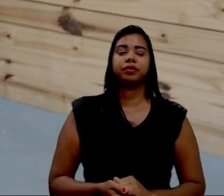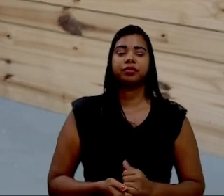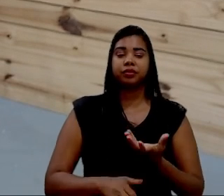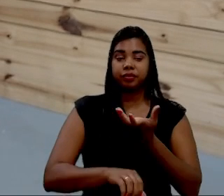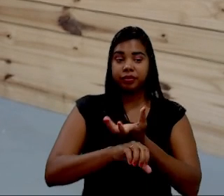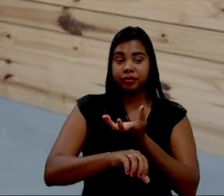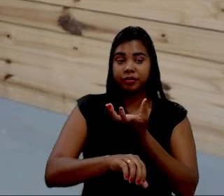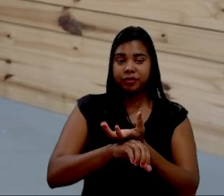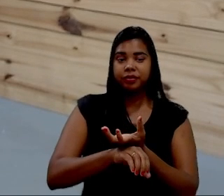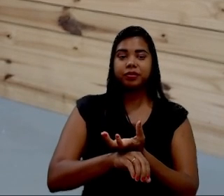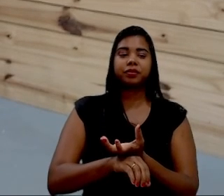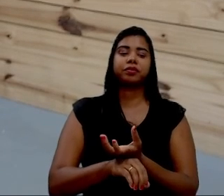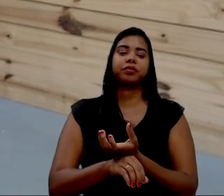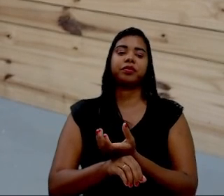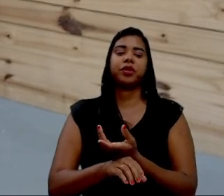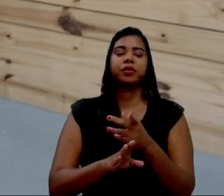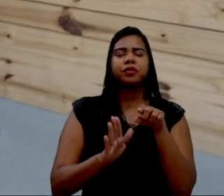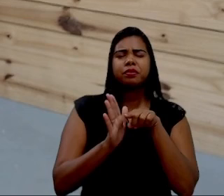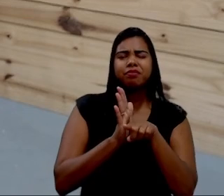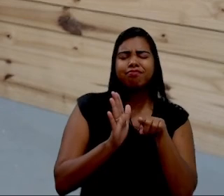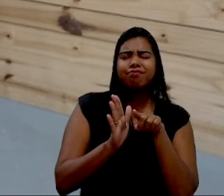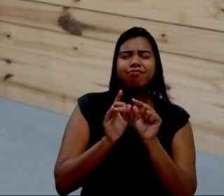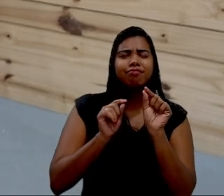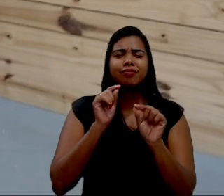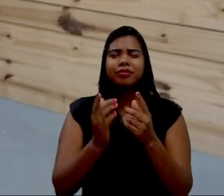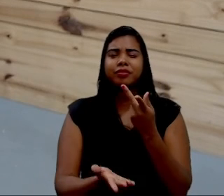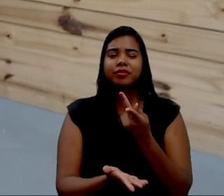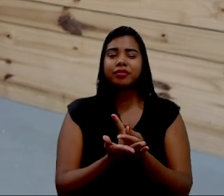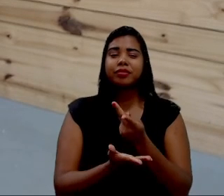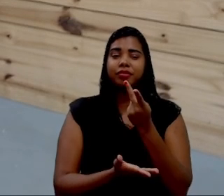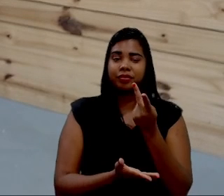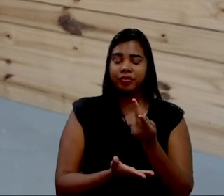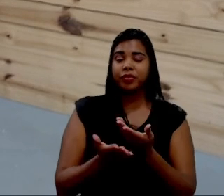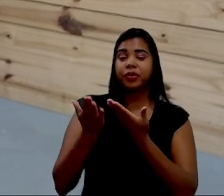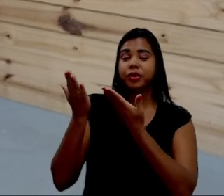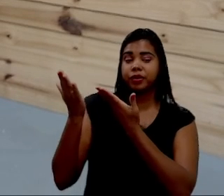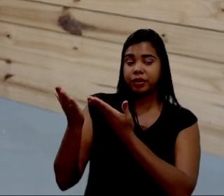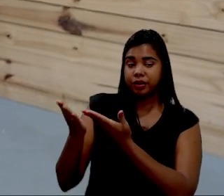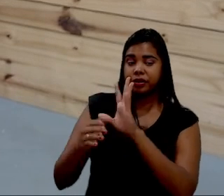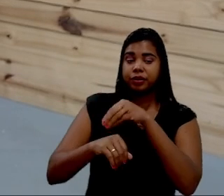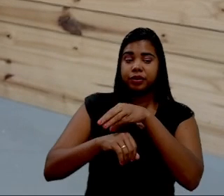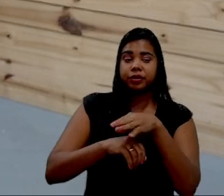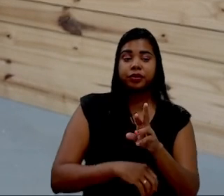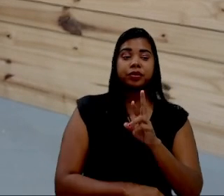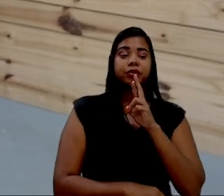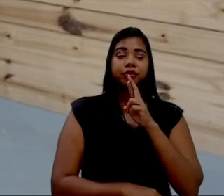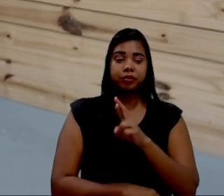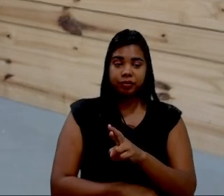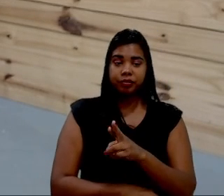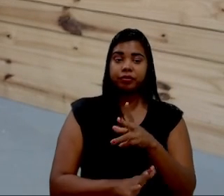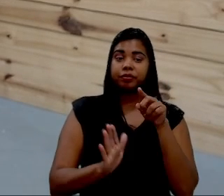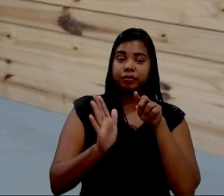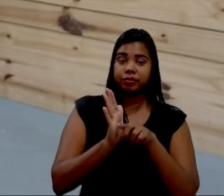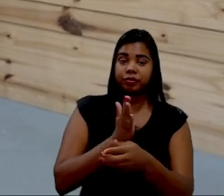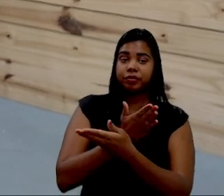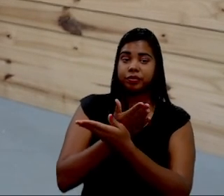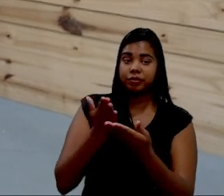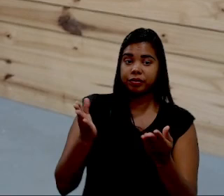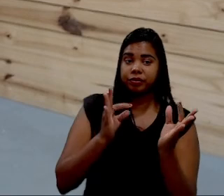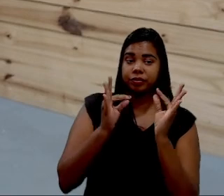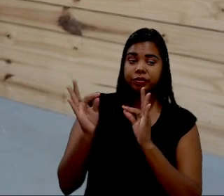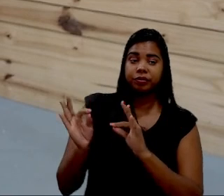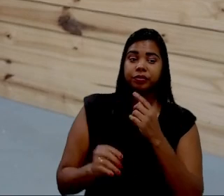né? Para vocês perguntarem, a gente vai estar, né, à disposição de vocês para poder orientar melhor. Procure testar, rever o